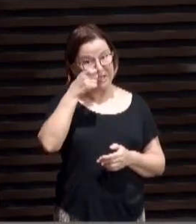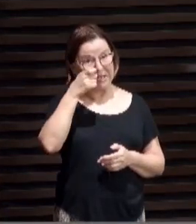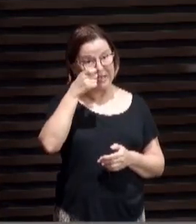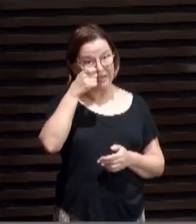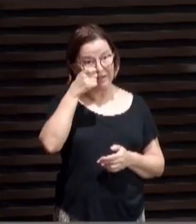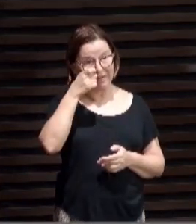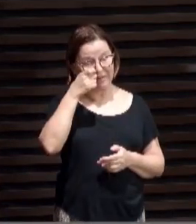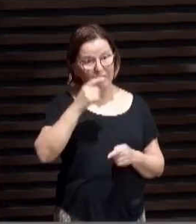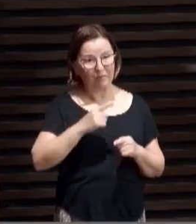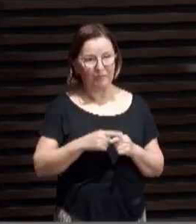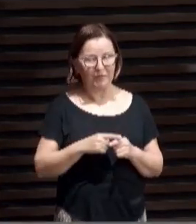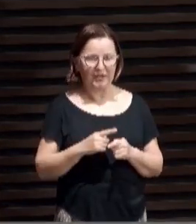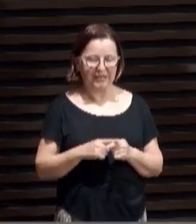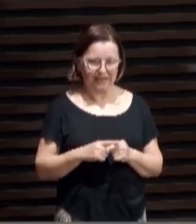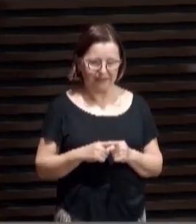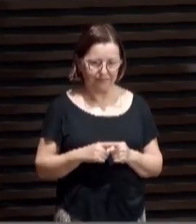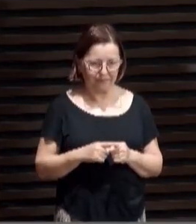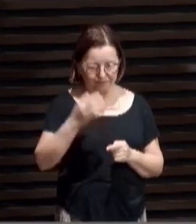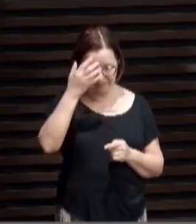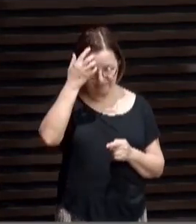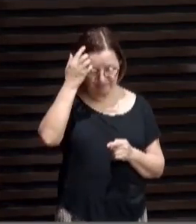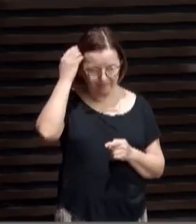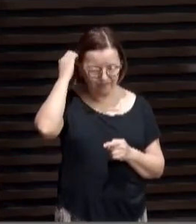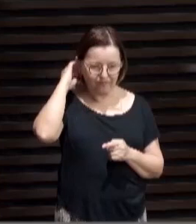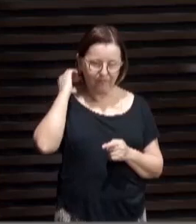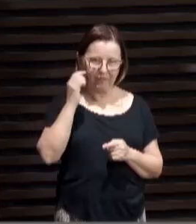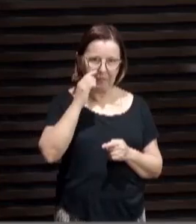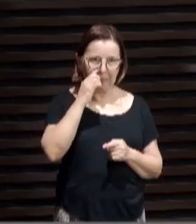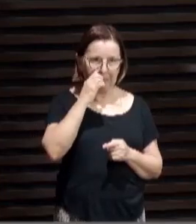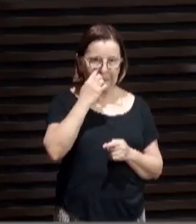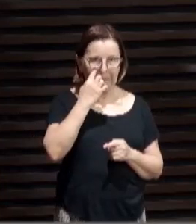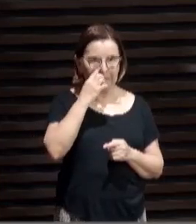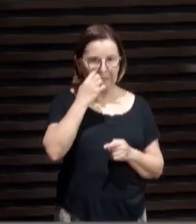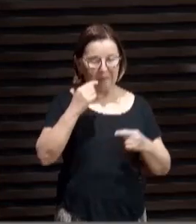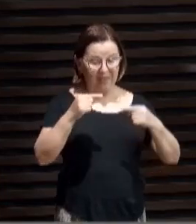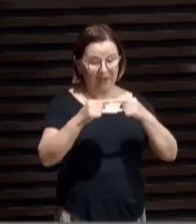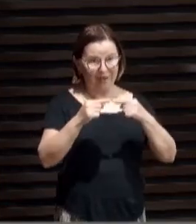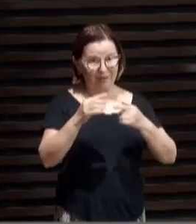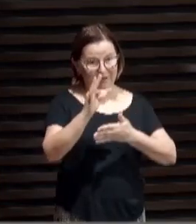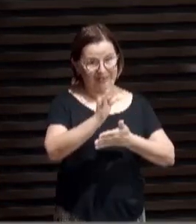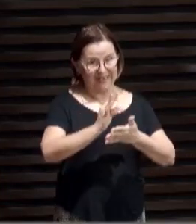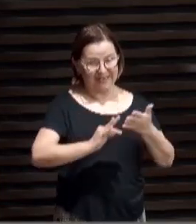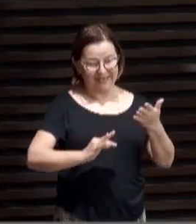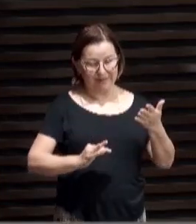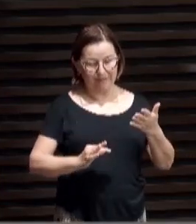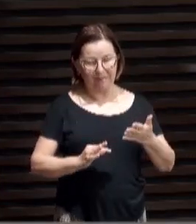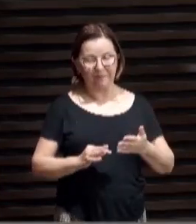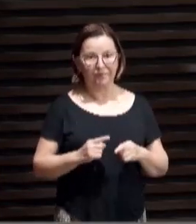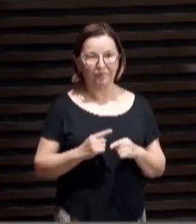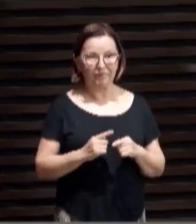pode ser bem adequada com o texto. Sempre nas narrativas